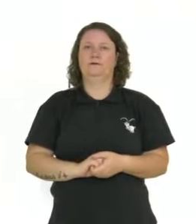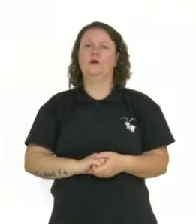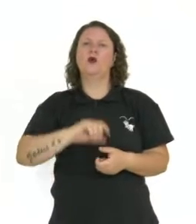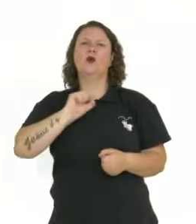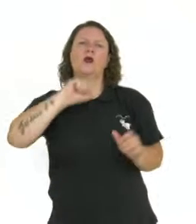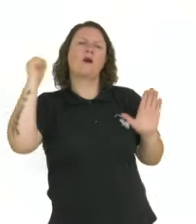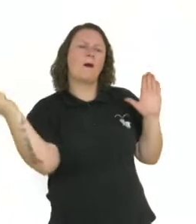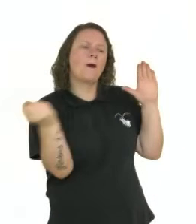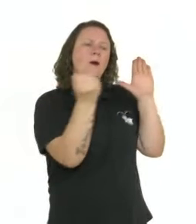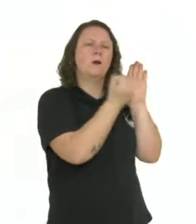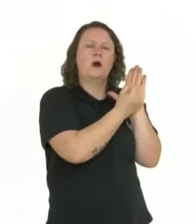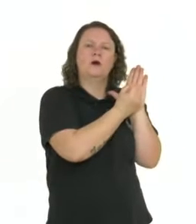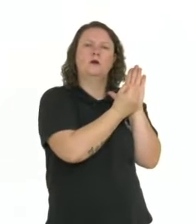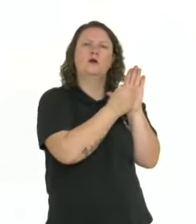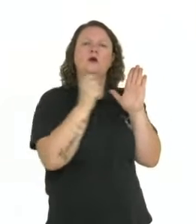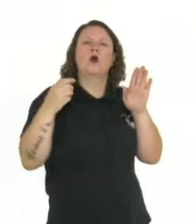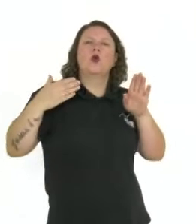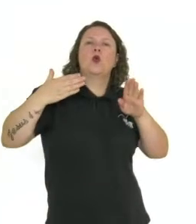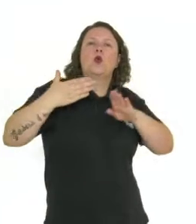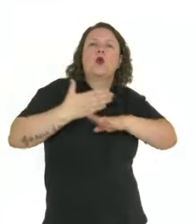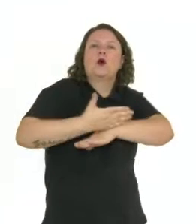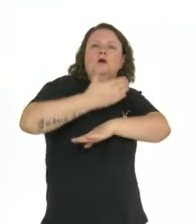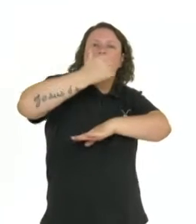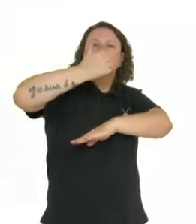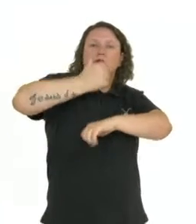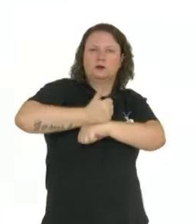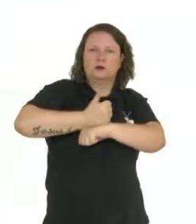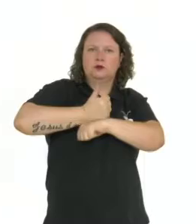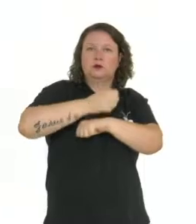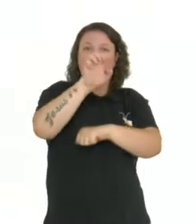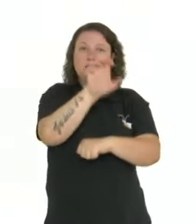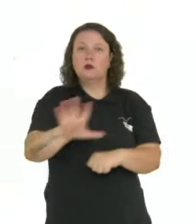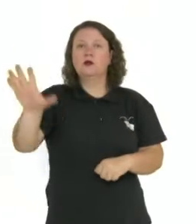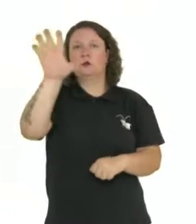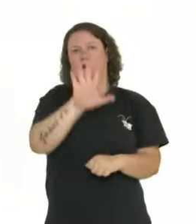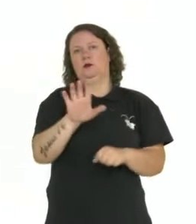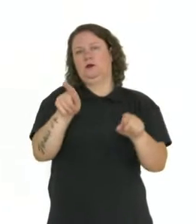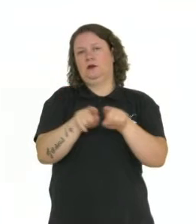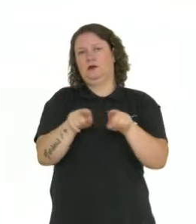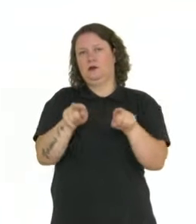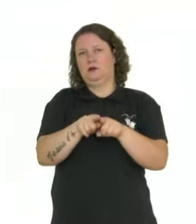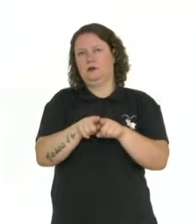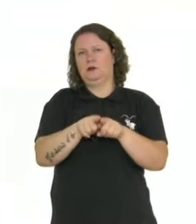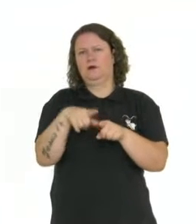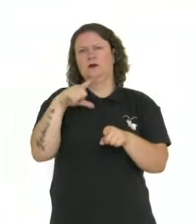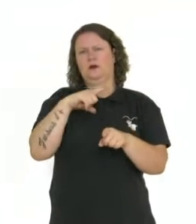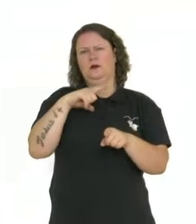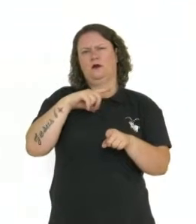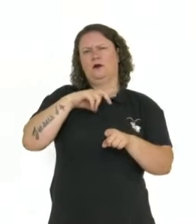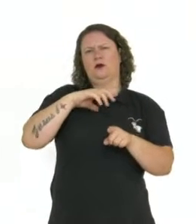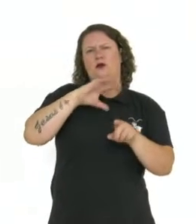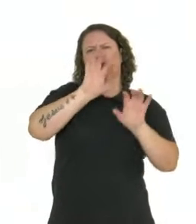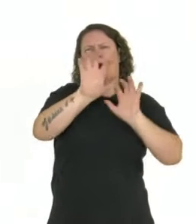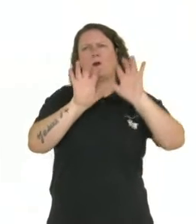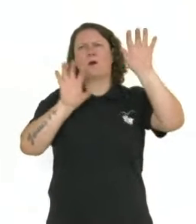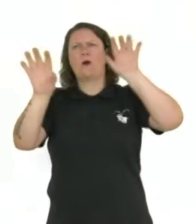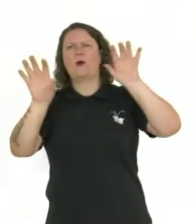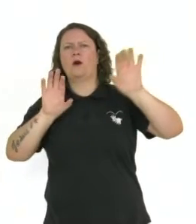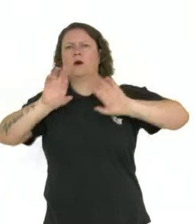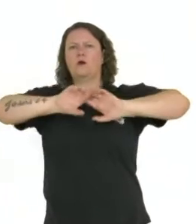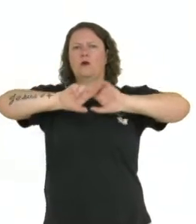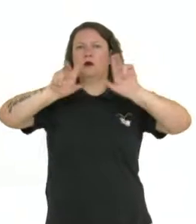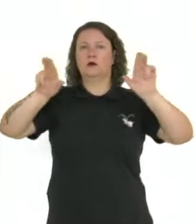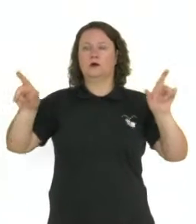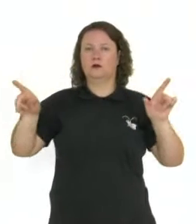marcas do colonialismo europeu. Então não foi só na África do Sul, foi em outras regiões também do continente africano, né, porque foi colonizado por muitos tipos